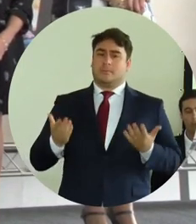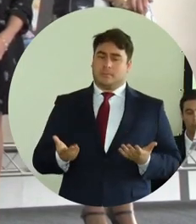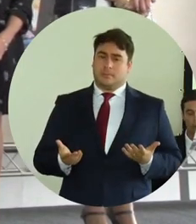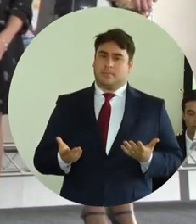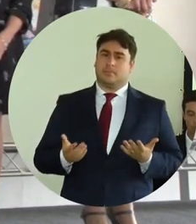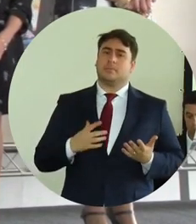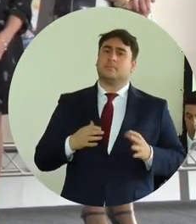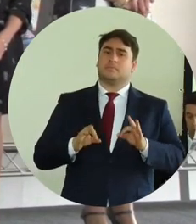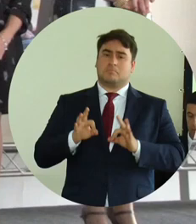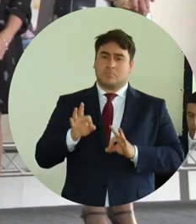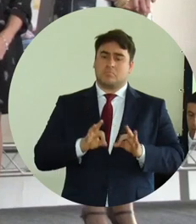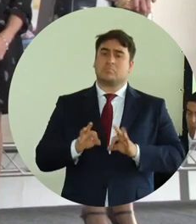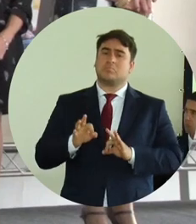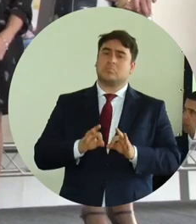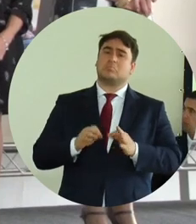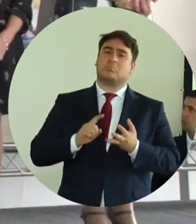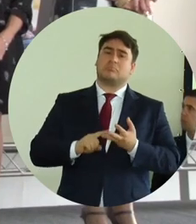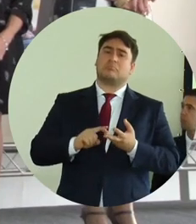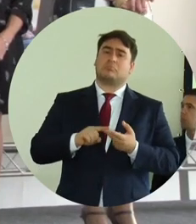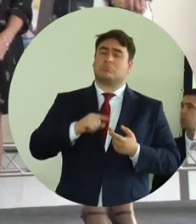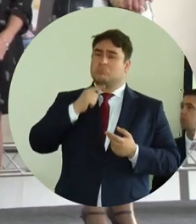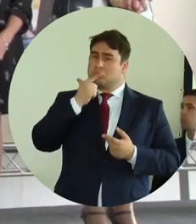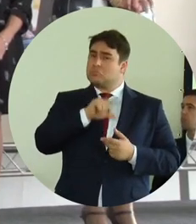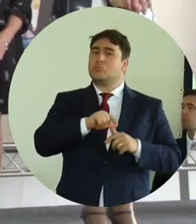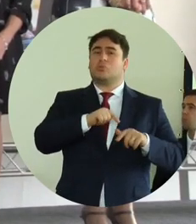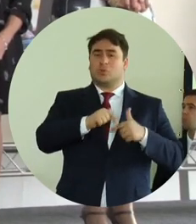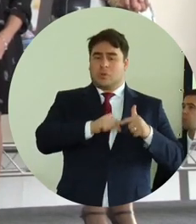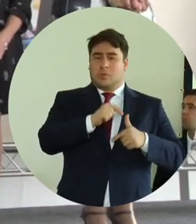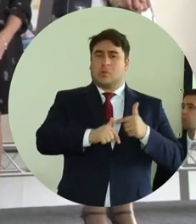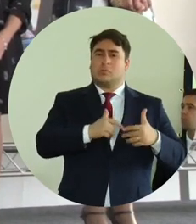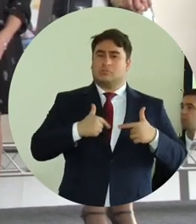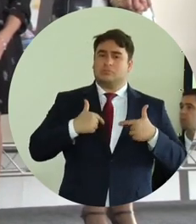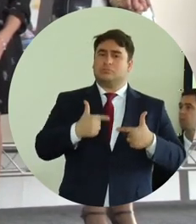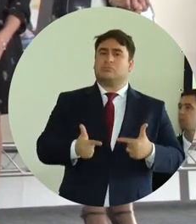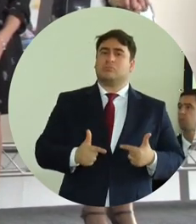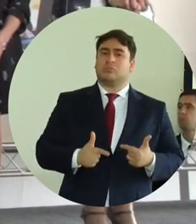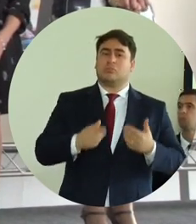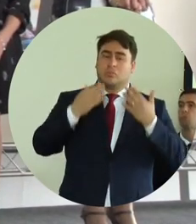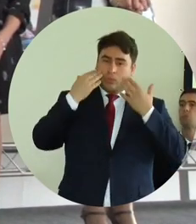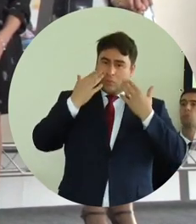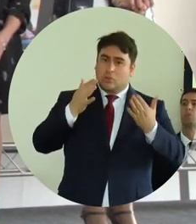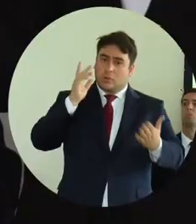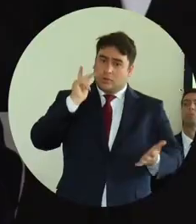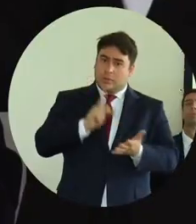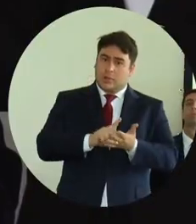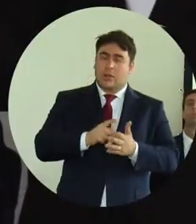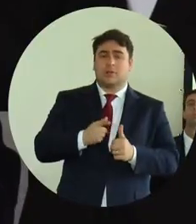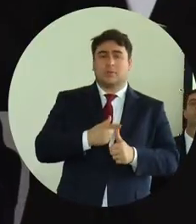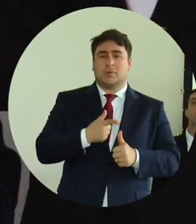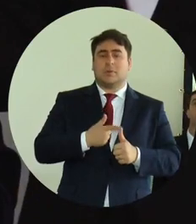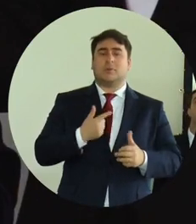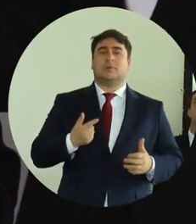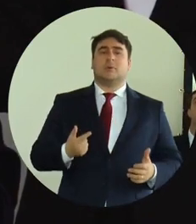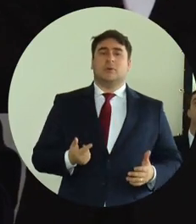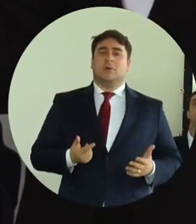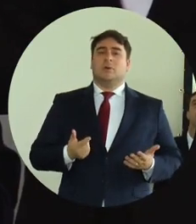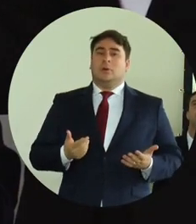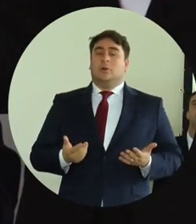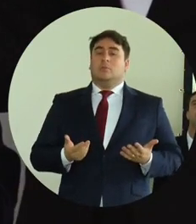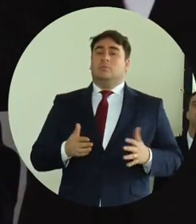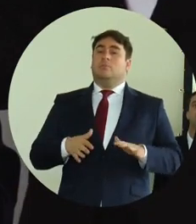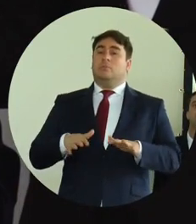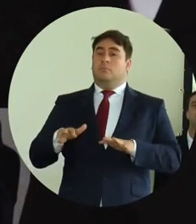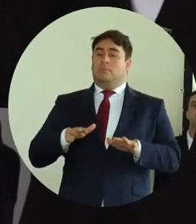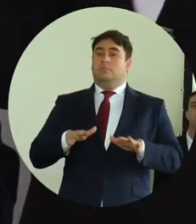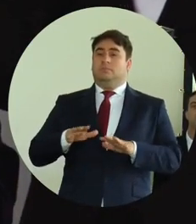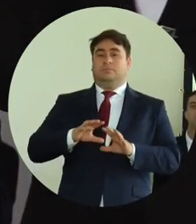e preparado, conseguiu empreender esses avanços, conseguiu tornar isso realidade primeiro. O movimento,